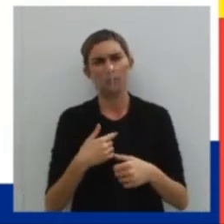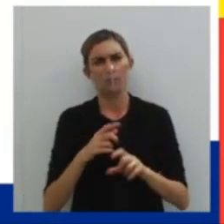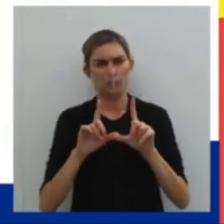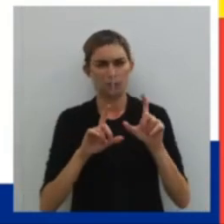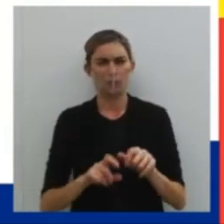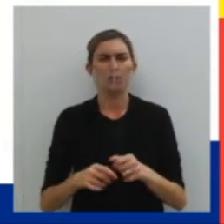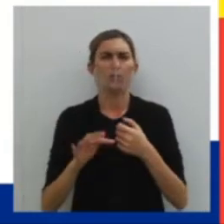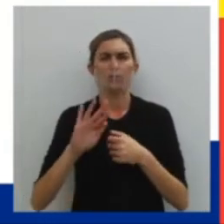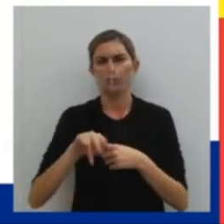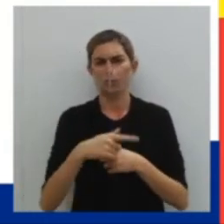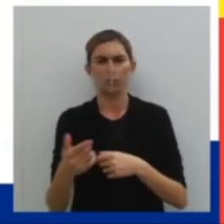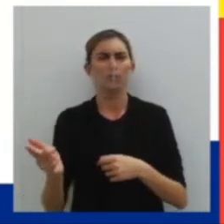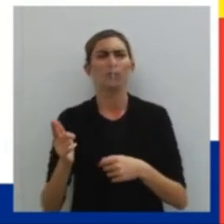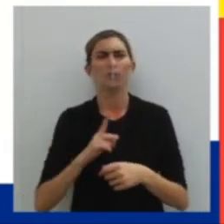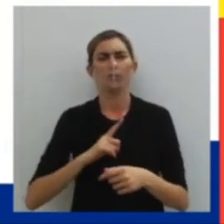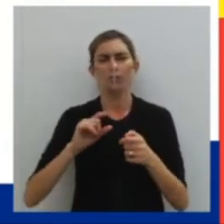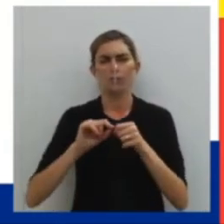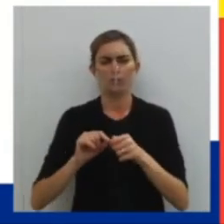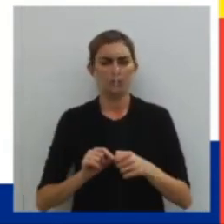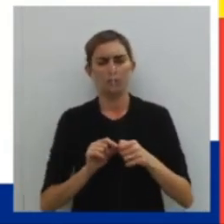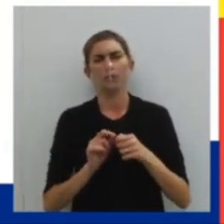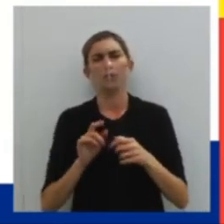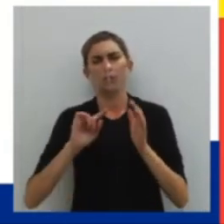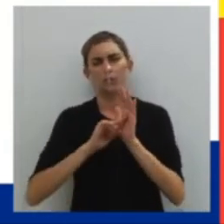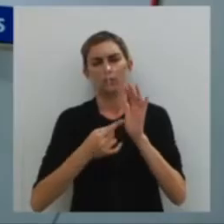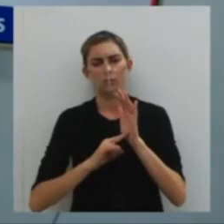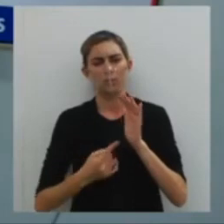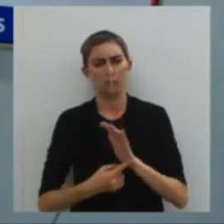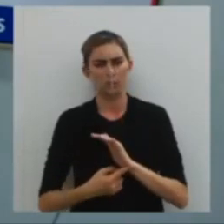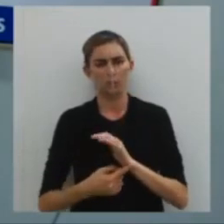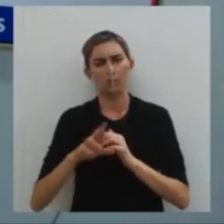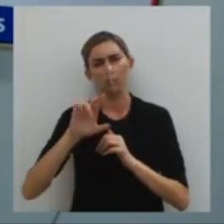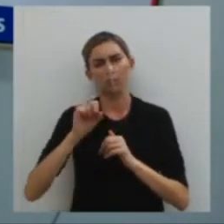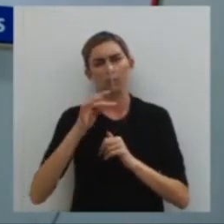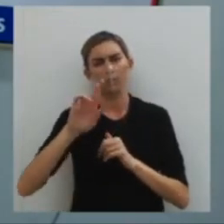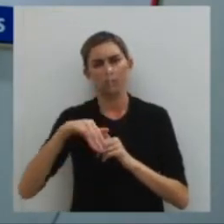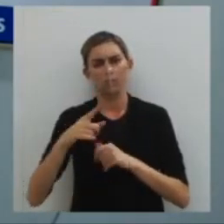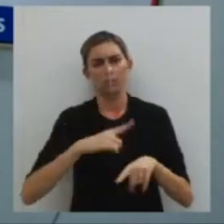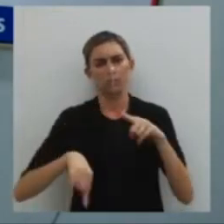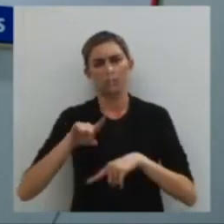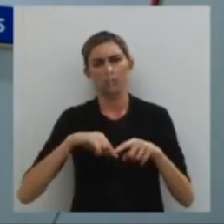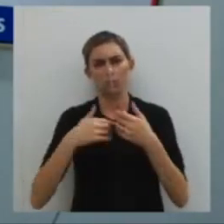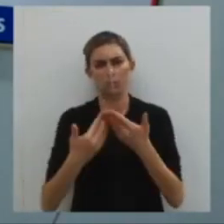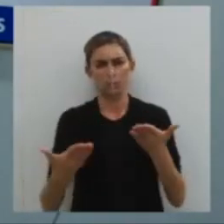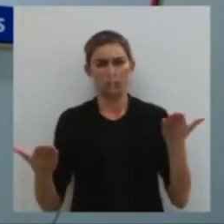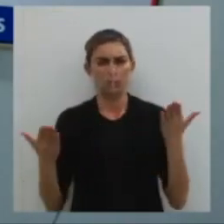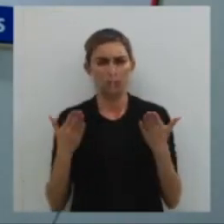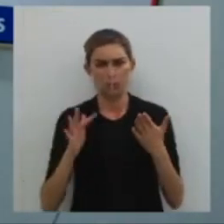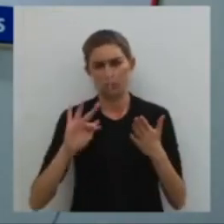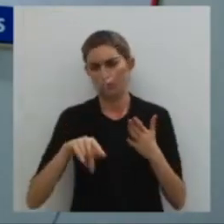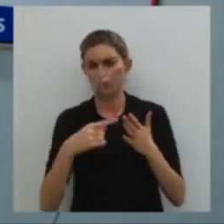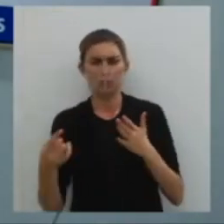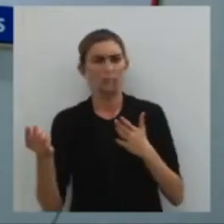imagem de funções, e vamos estabelecer os critérios de restrição no domínio dessas benditas